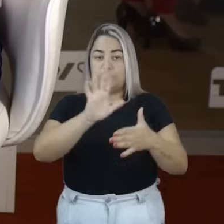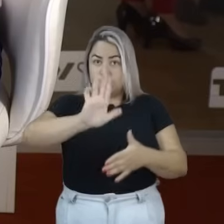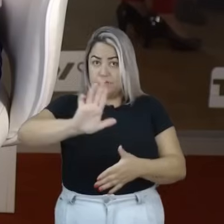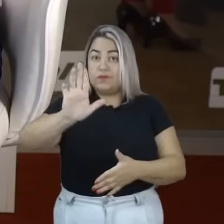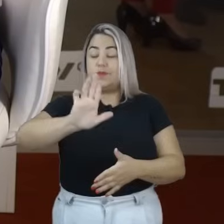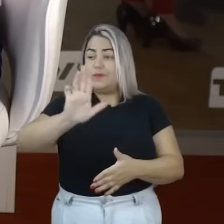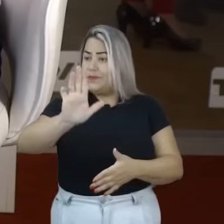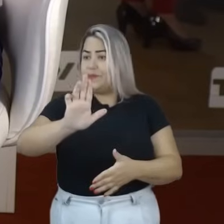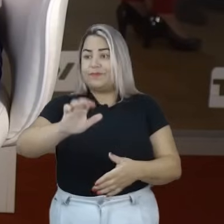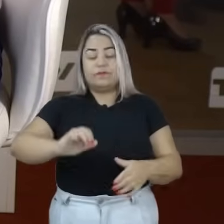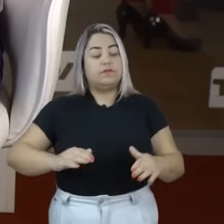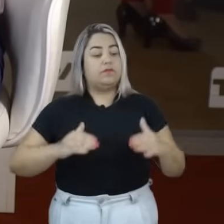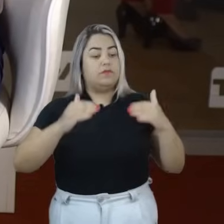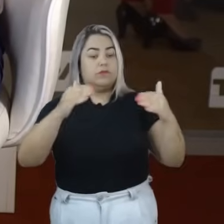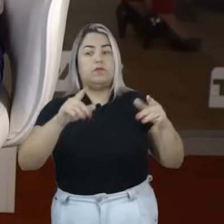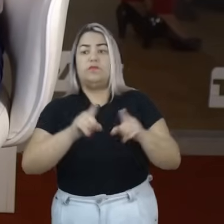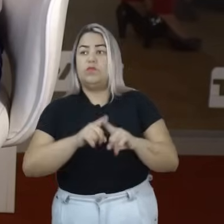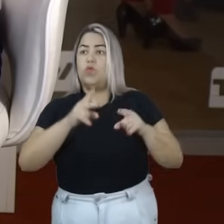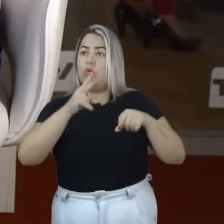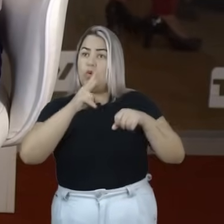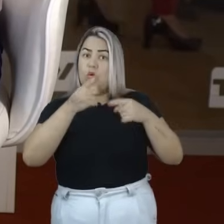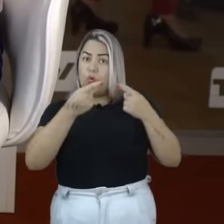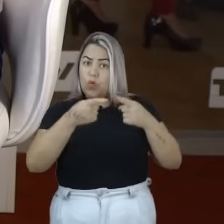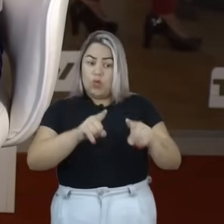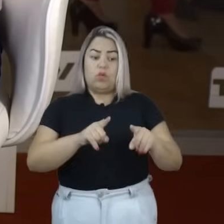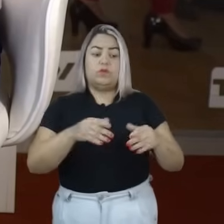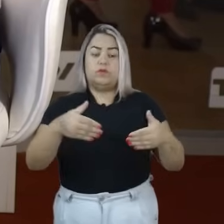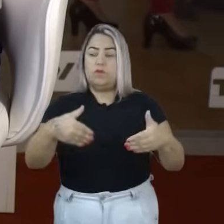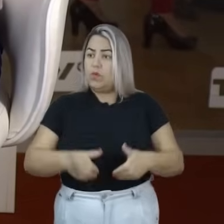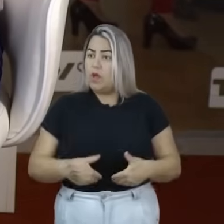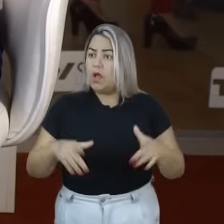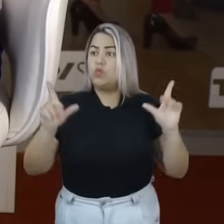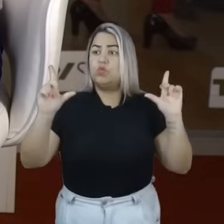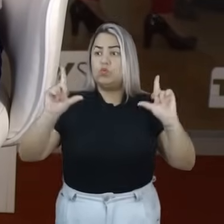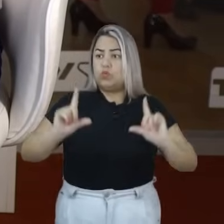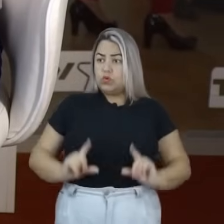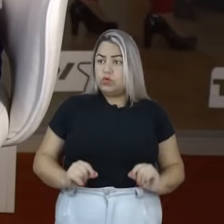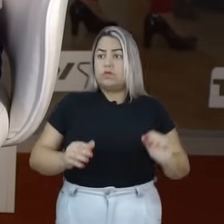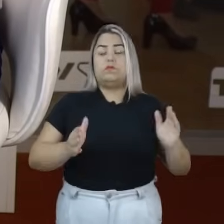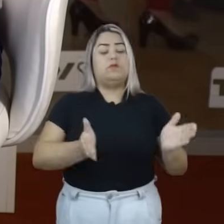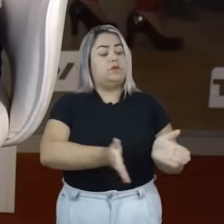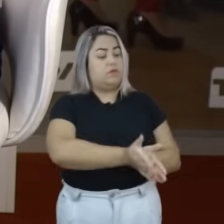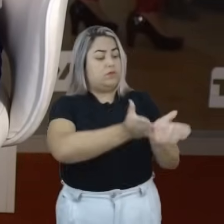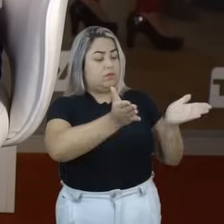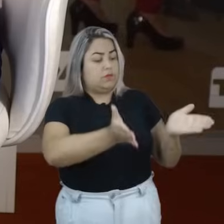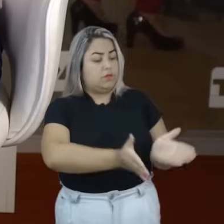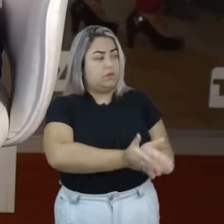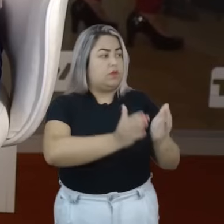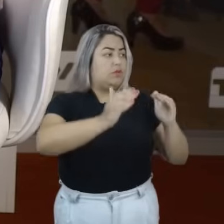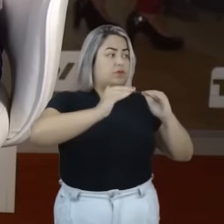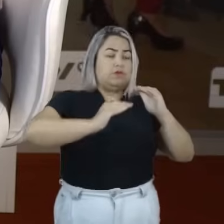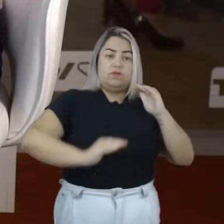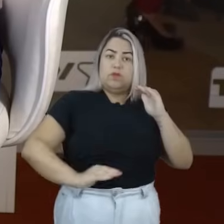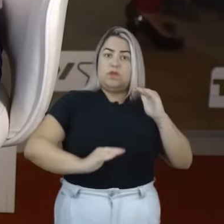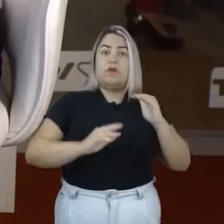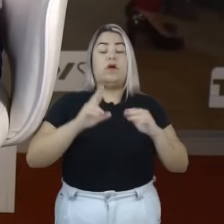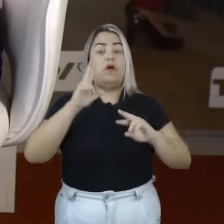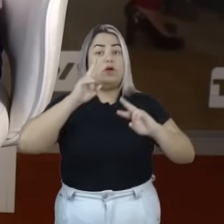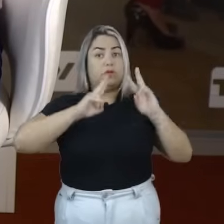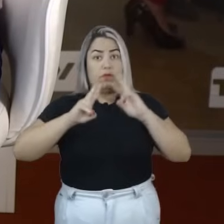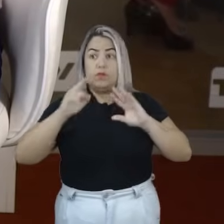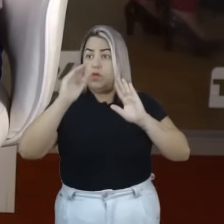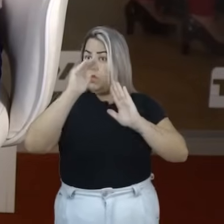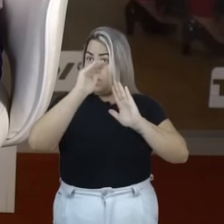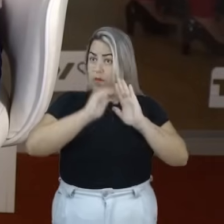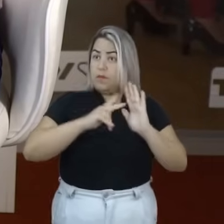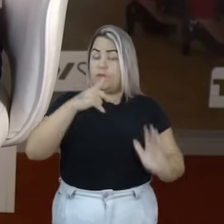do mundo na causa do combate à fome, da redução da pobreza e por menos desigualdade. Então vejam, programas como